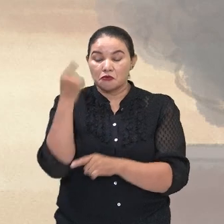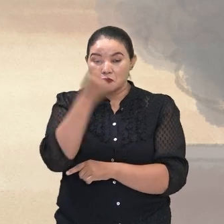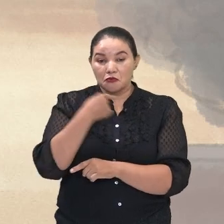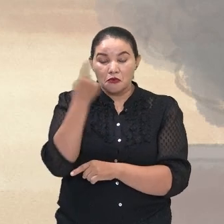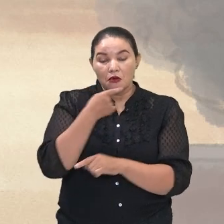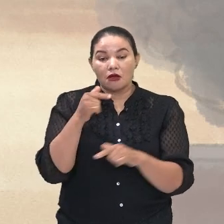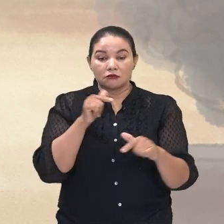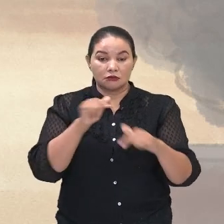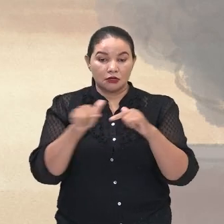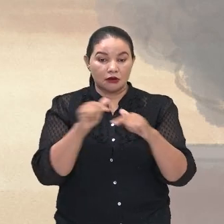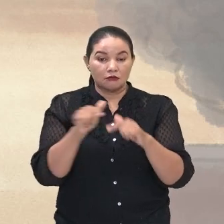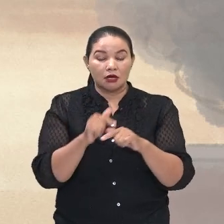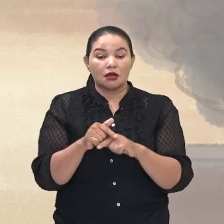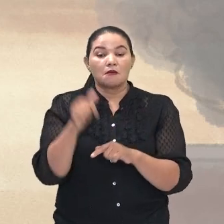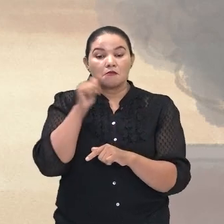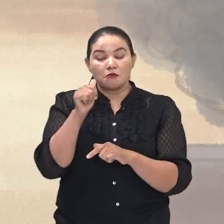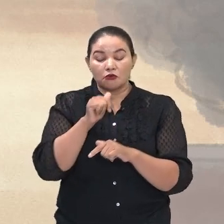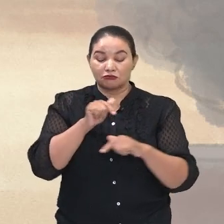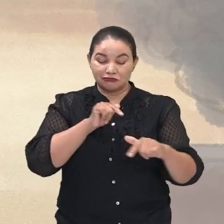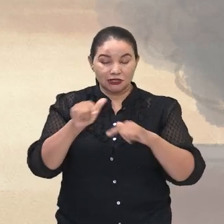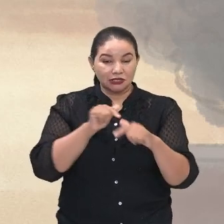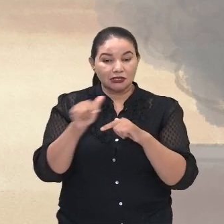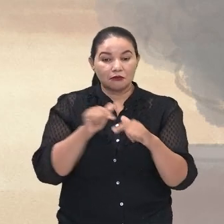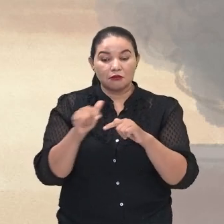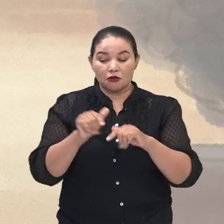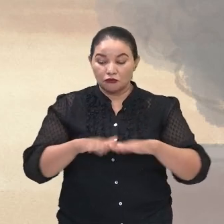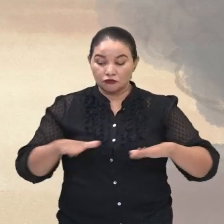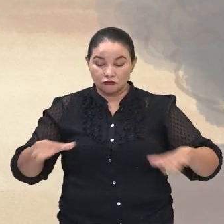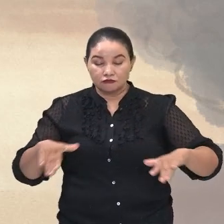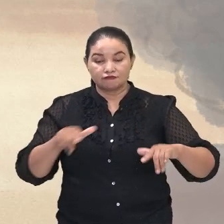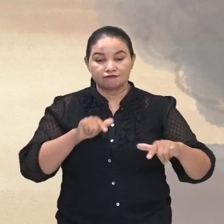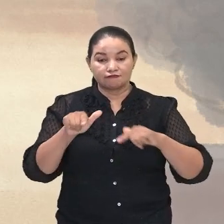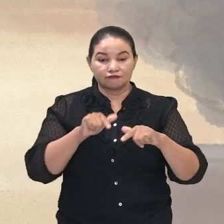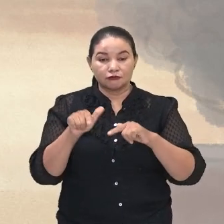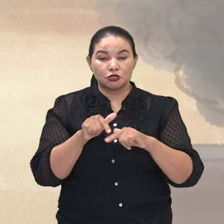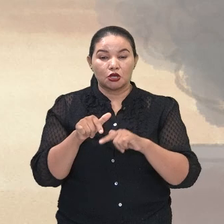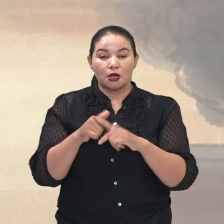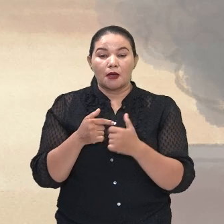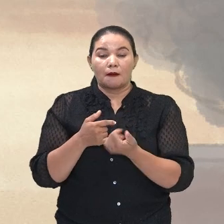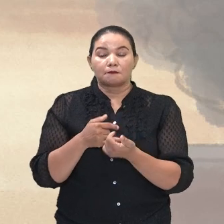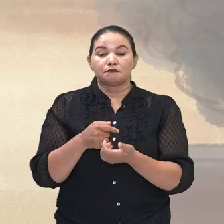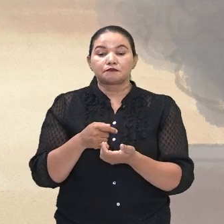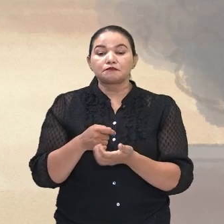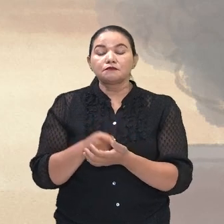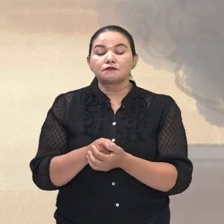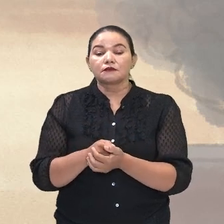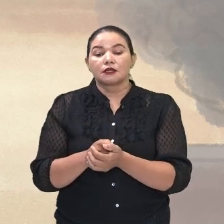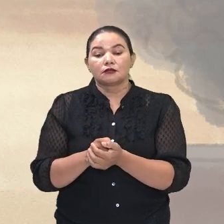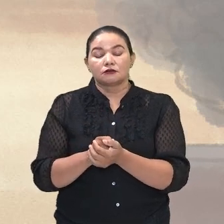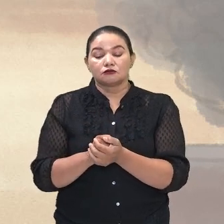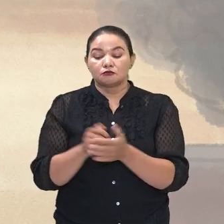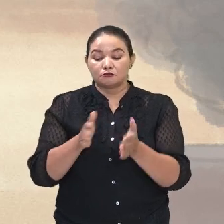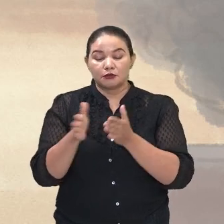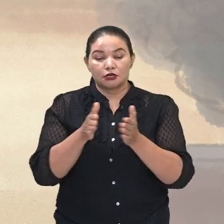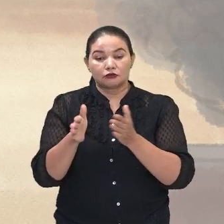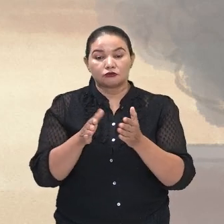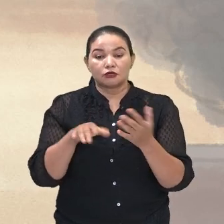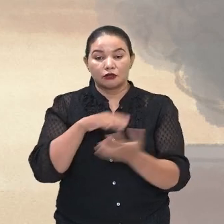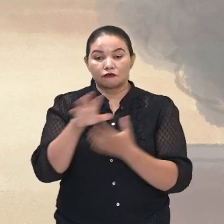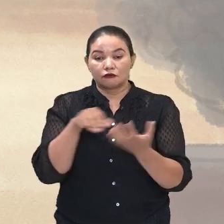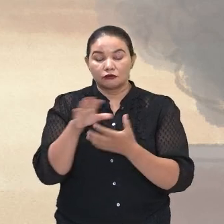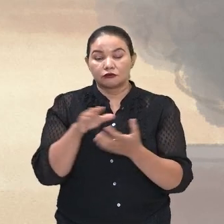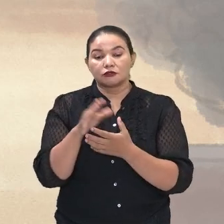exploração do trabalho feminino e infantil. Esse é o cenário social durante a Revolução Industrial, além